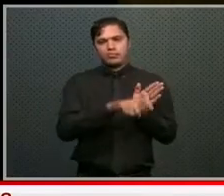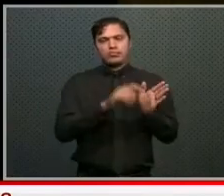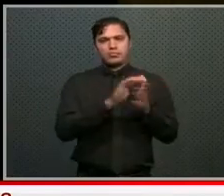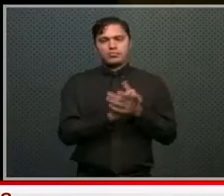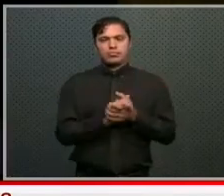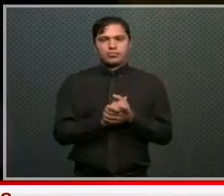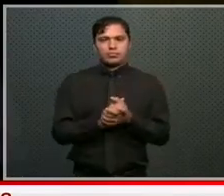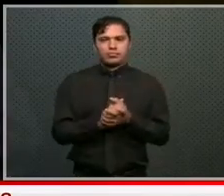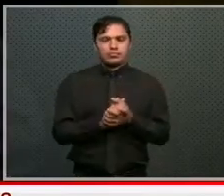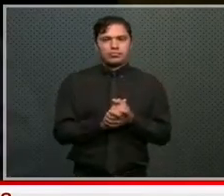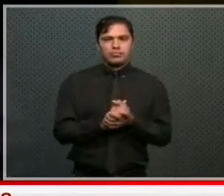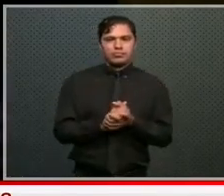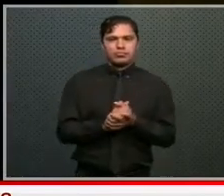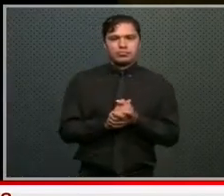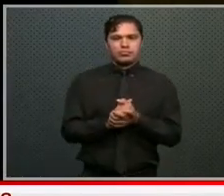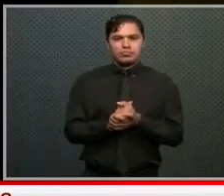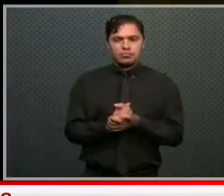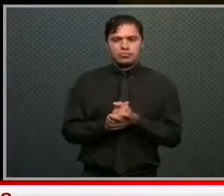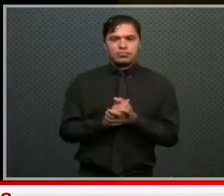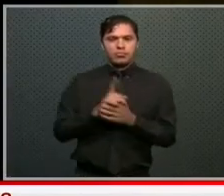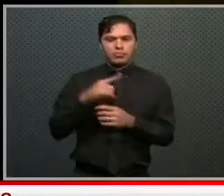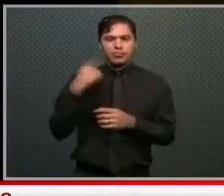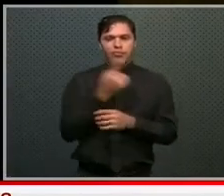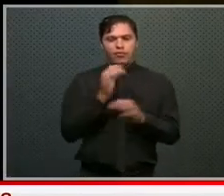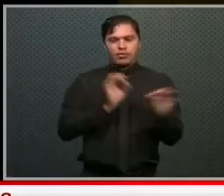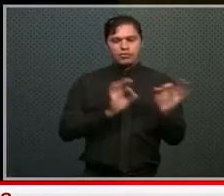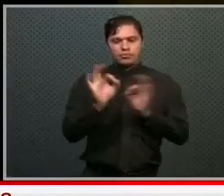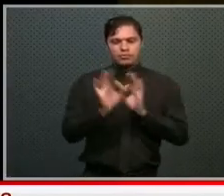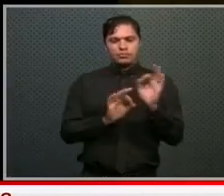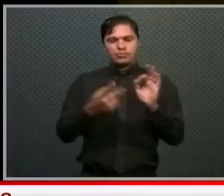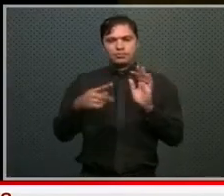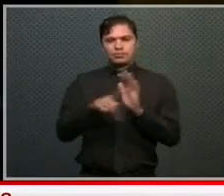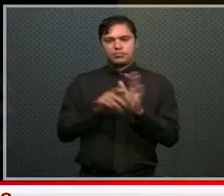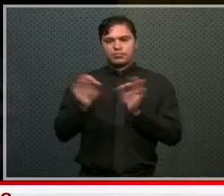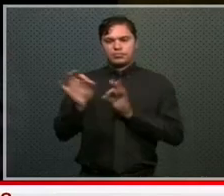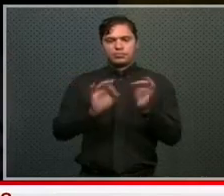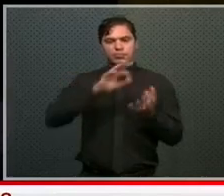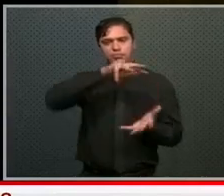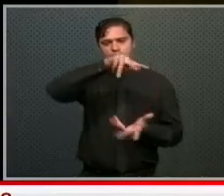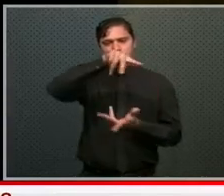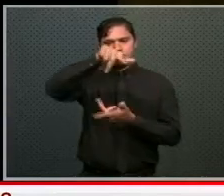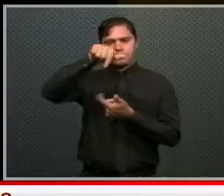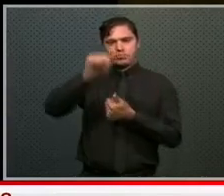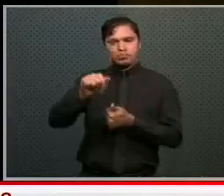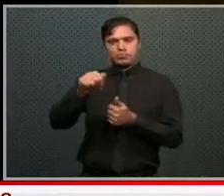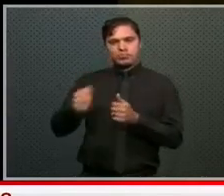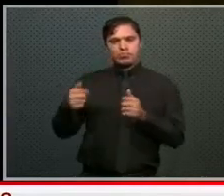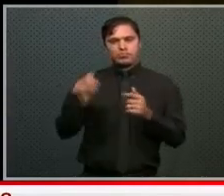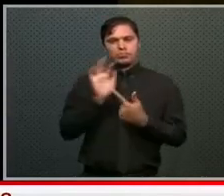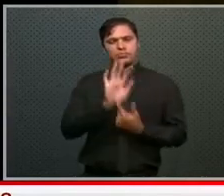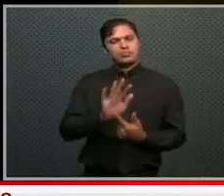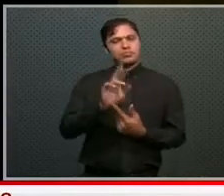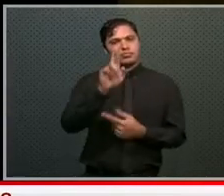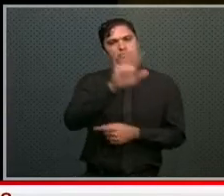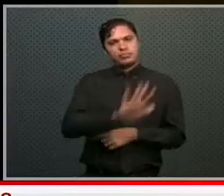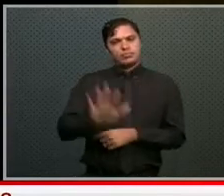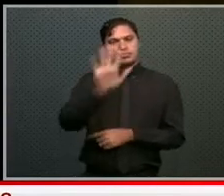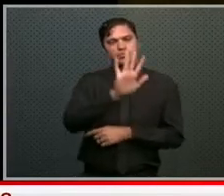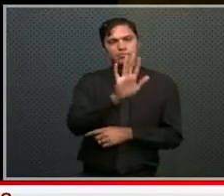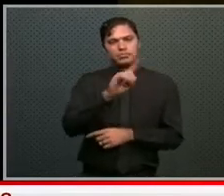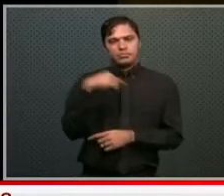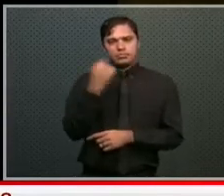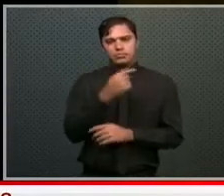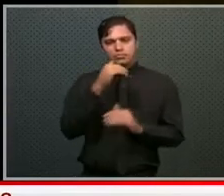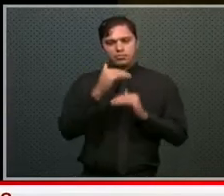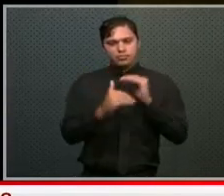nós capilaremos obviamente por tratativas até Internacional e trazer em nível Regional os nossos